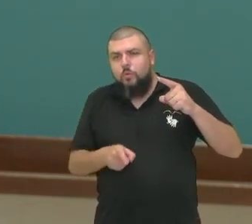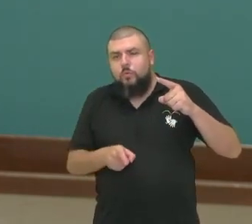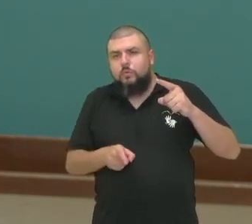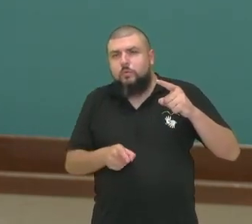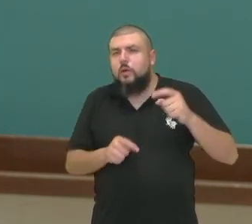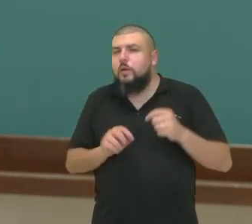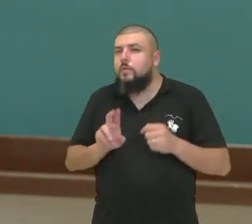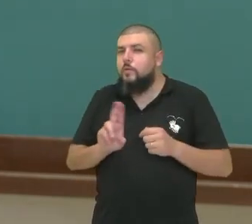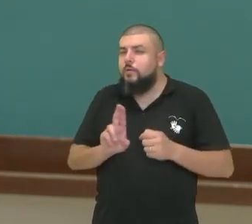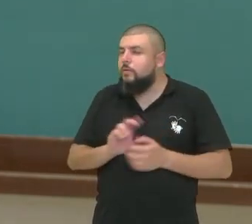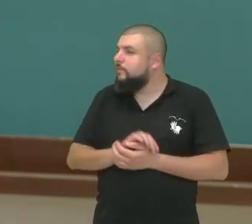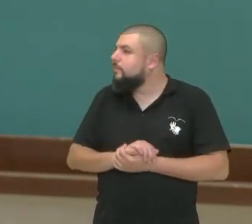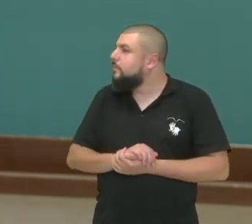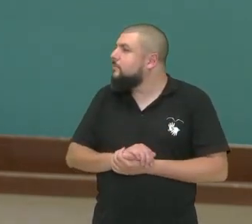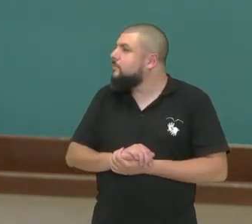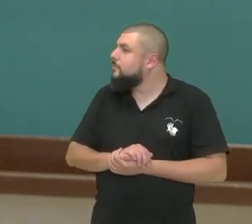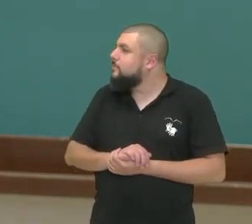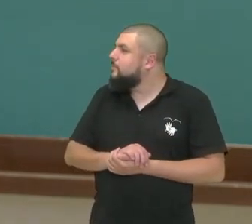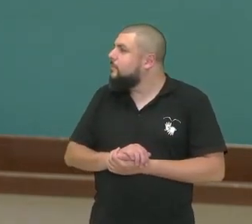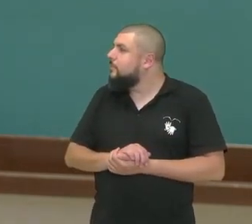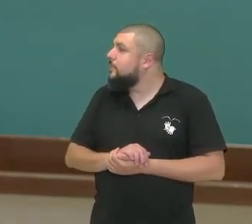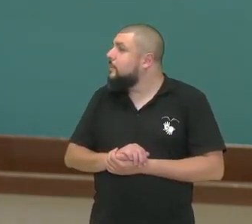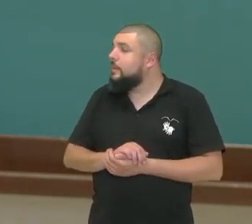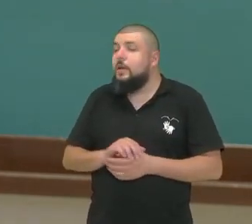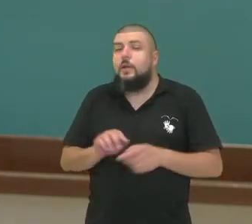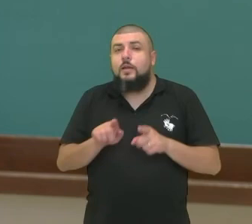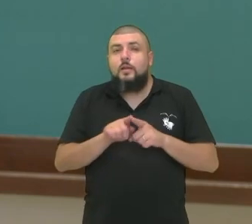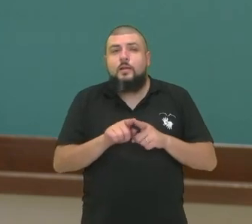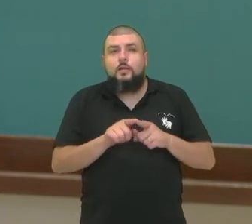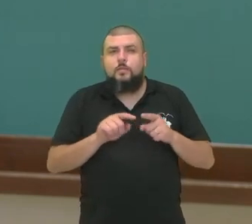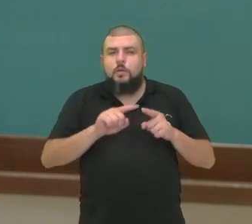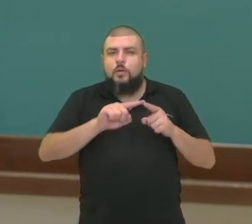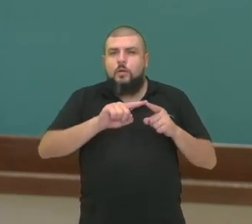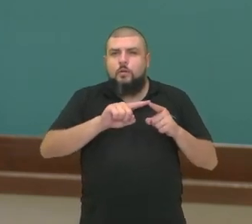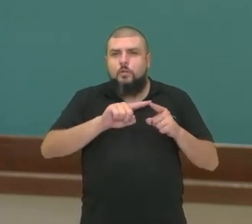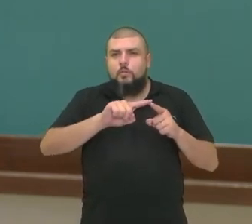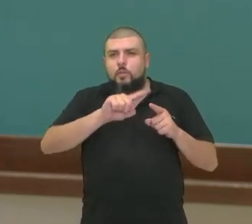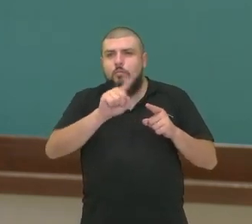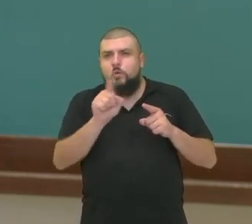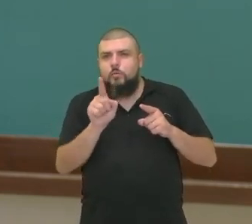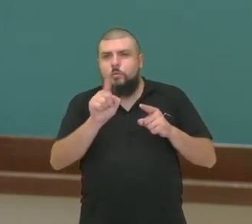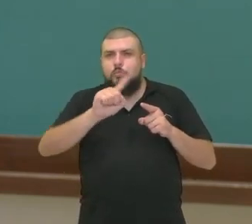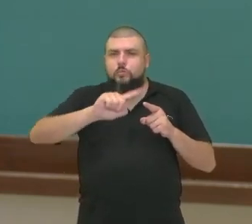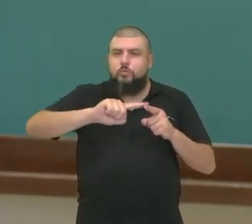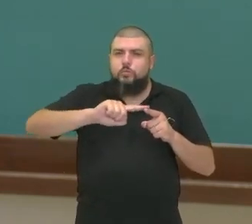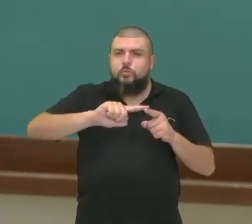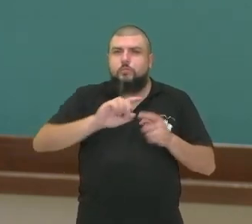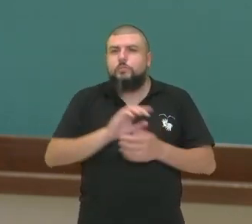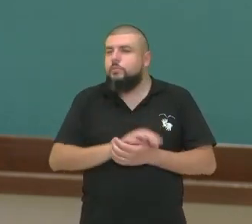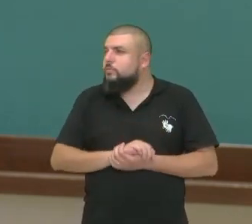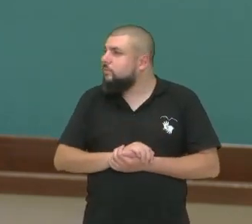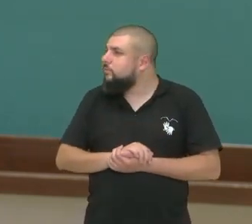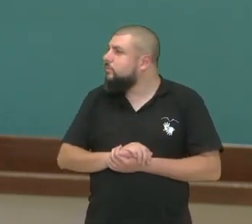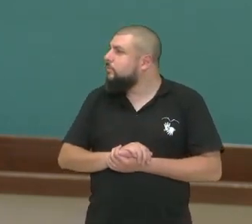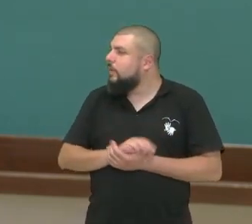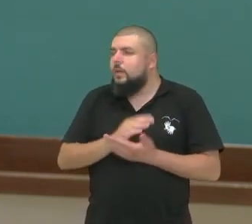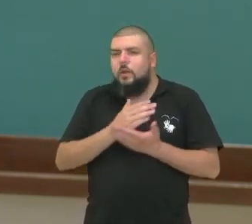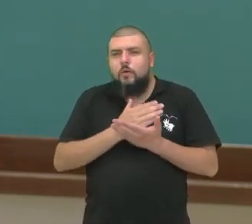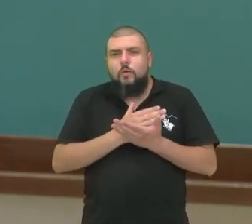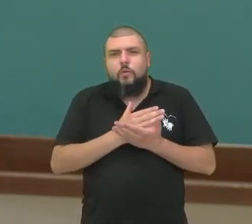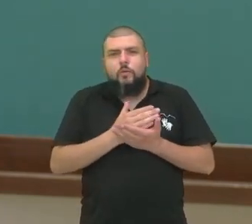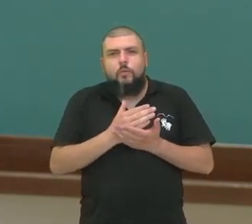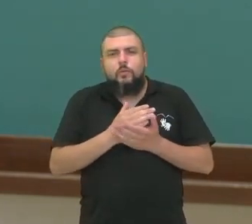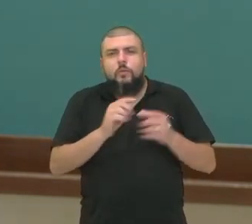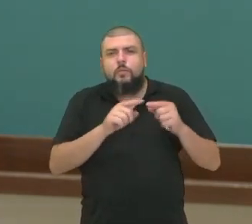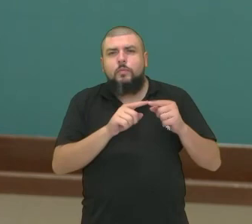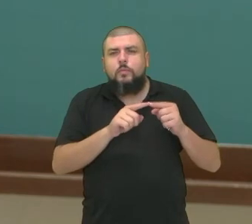de volta. E nesse caso aqui, a gente tem 1/4 de volta, que representa, né, que ela andou, fez meia ali, né? Começou metade da metade, né,